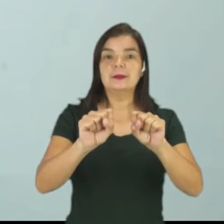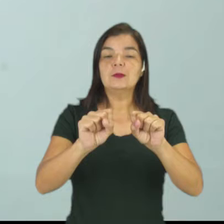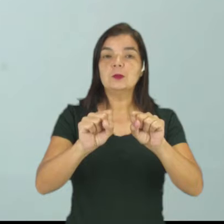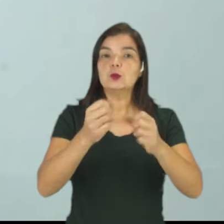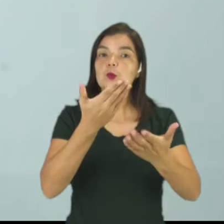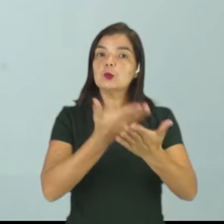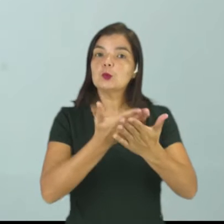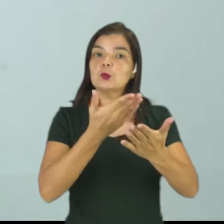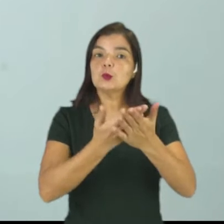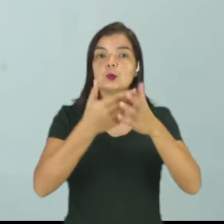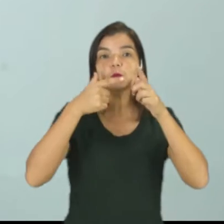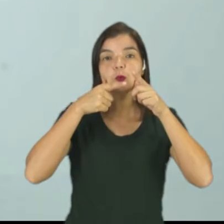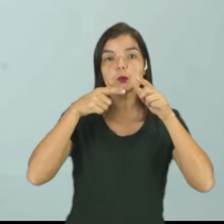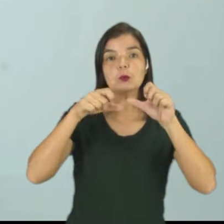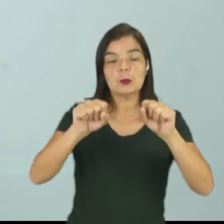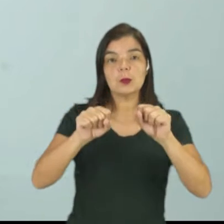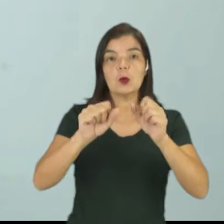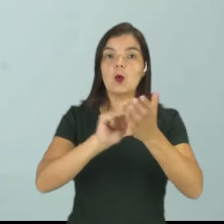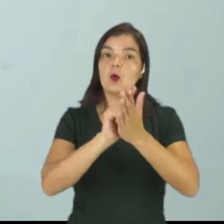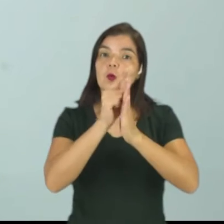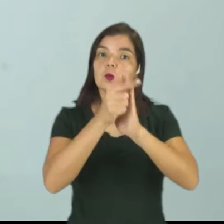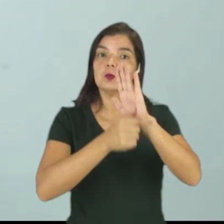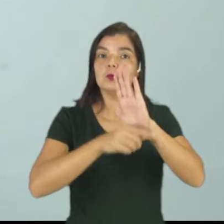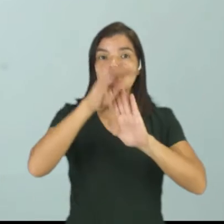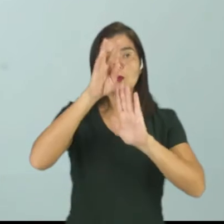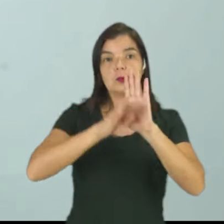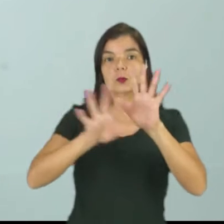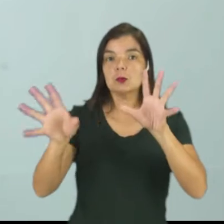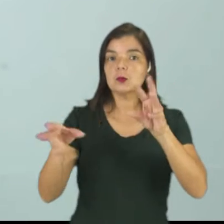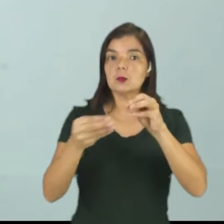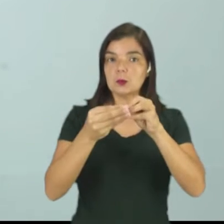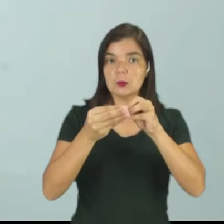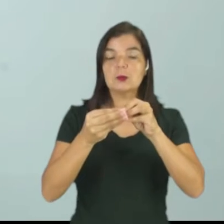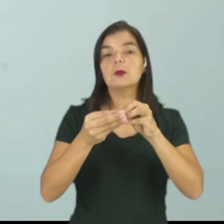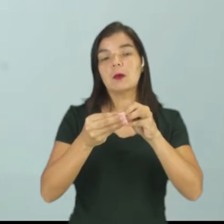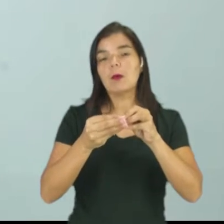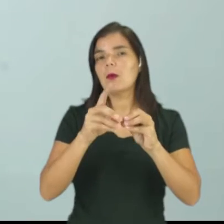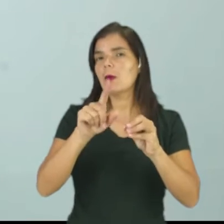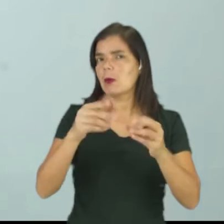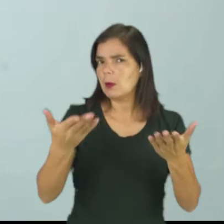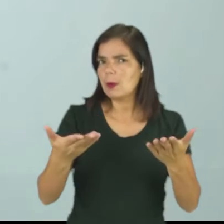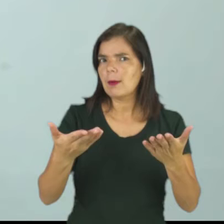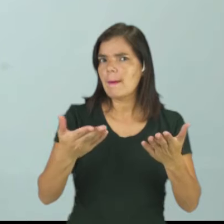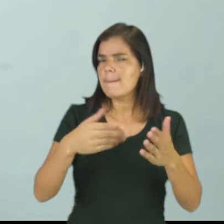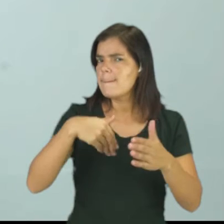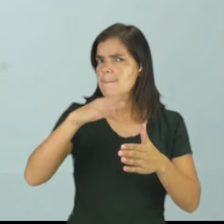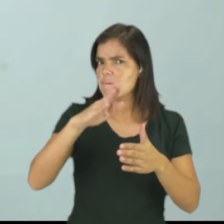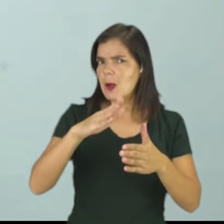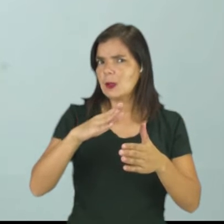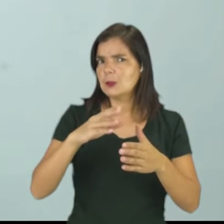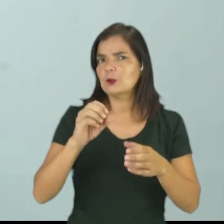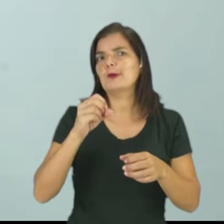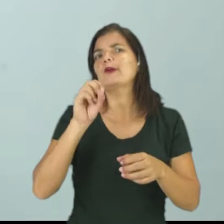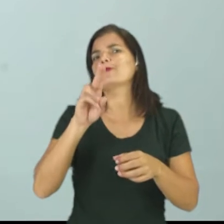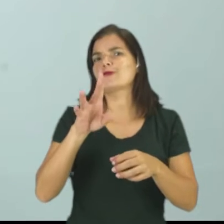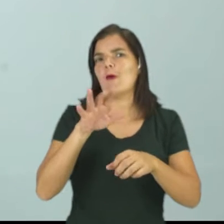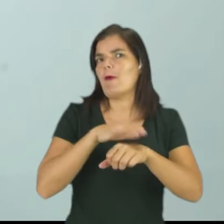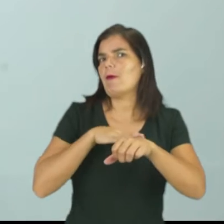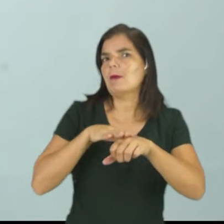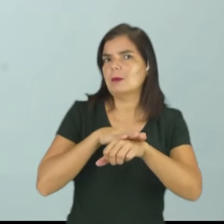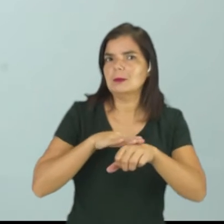do estudo linguístico, o gênero textual resenha, ele é muito mais que isso,